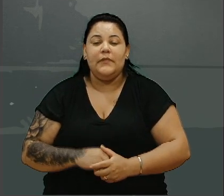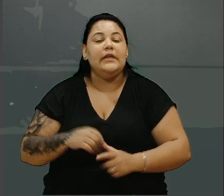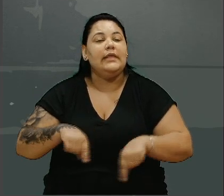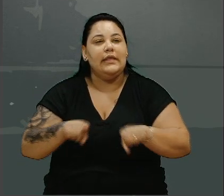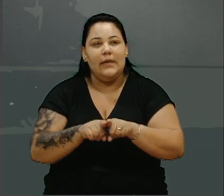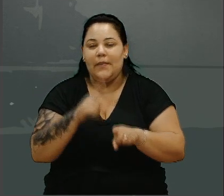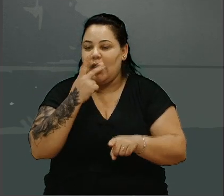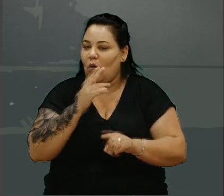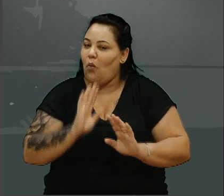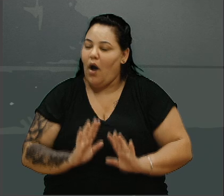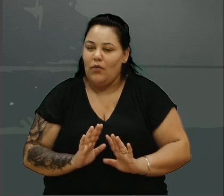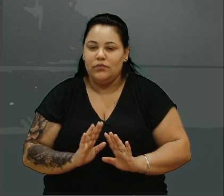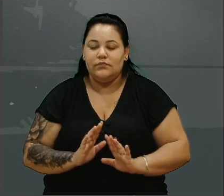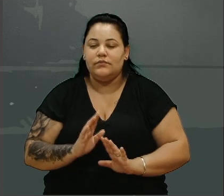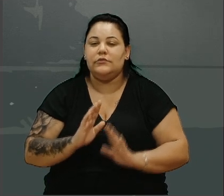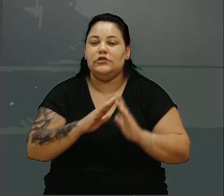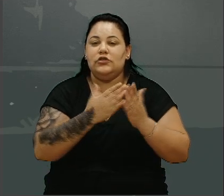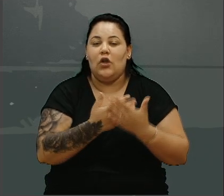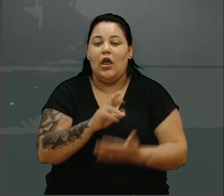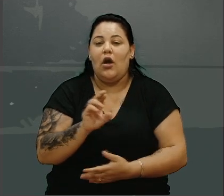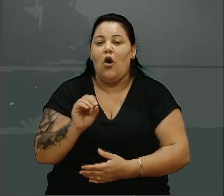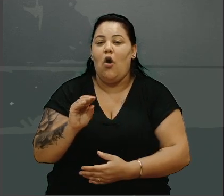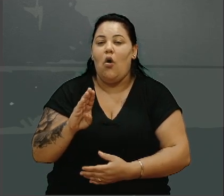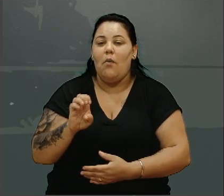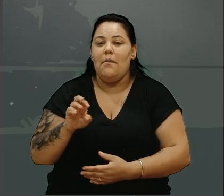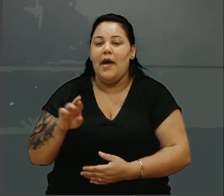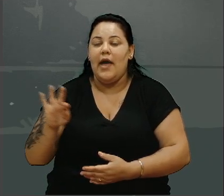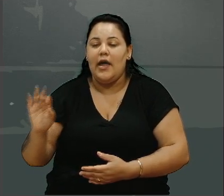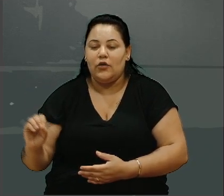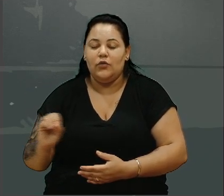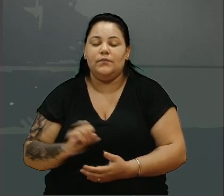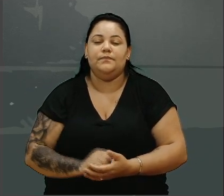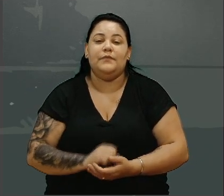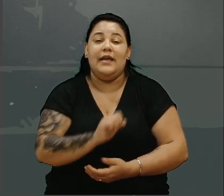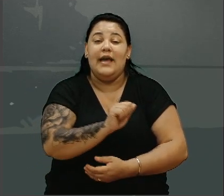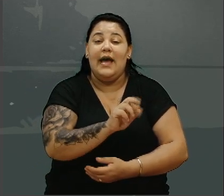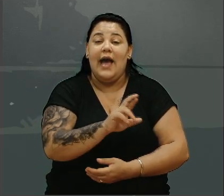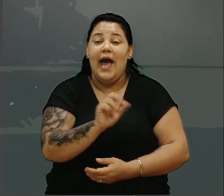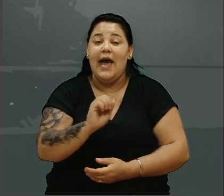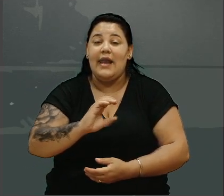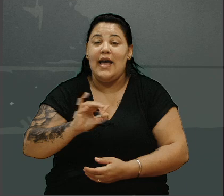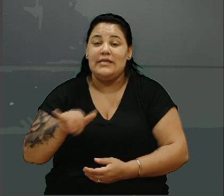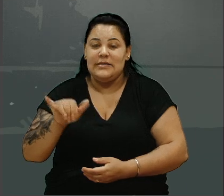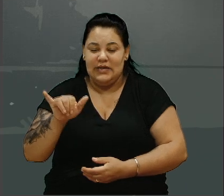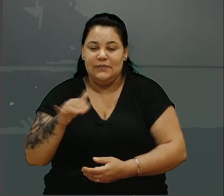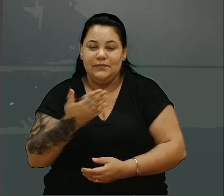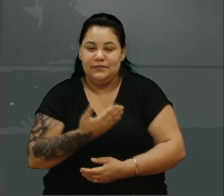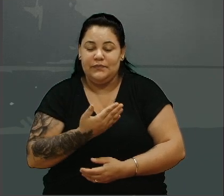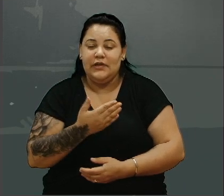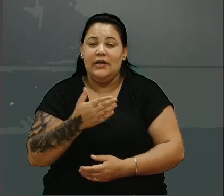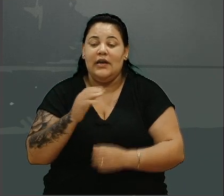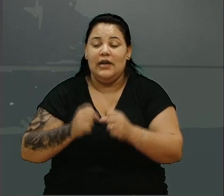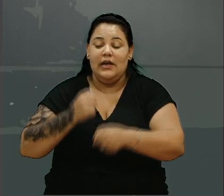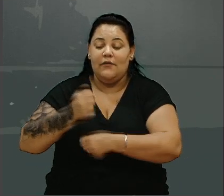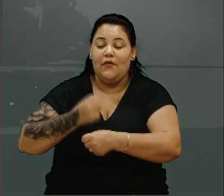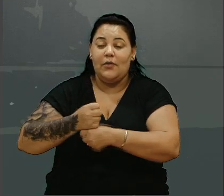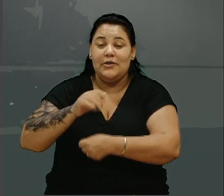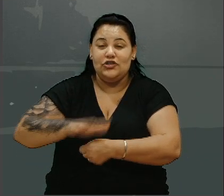coisa na Escola Roberto Silveira. Araci Casagrande, reforma geral nos projetos